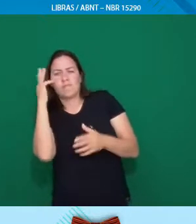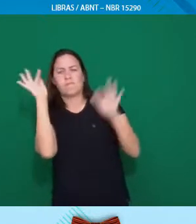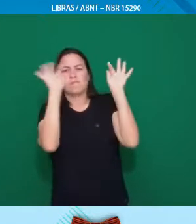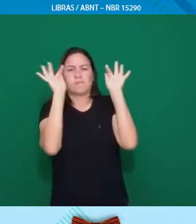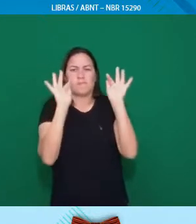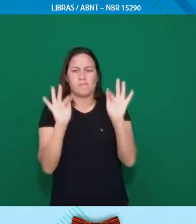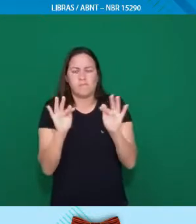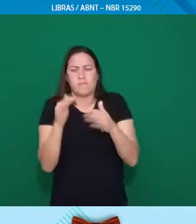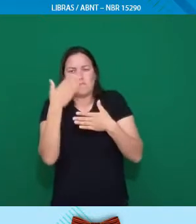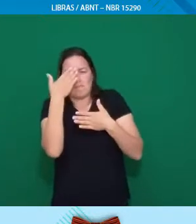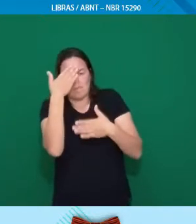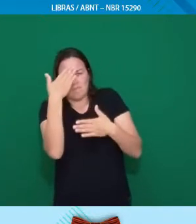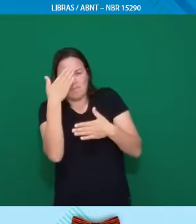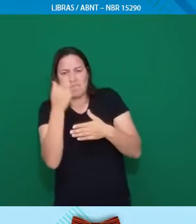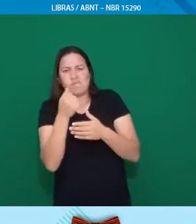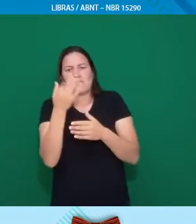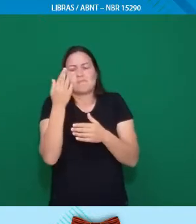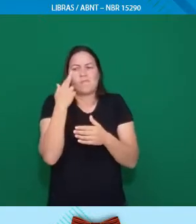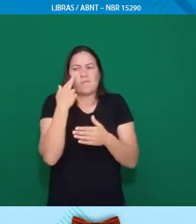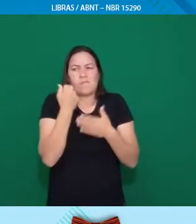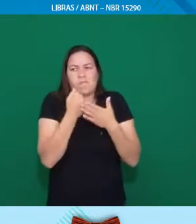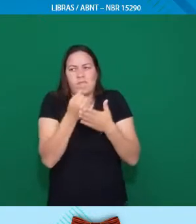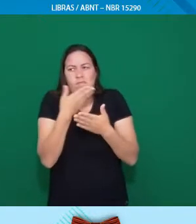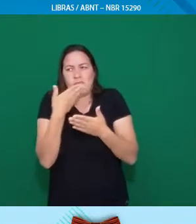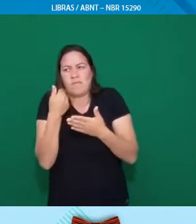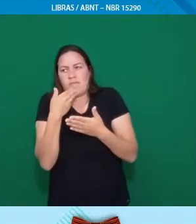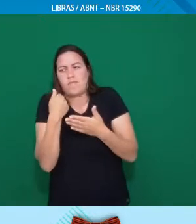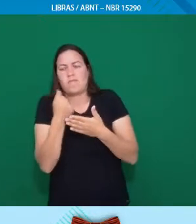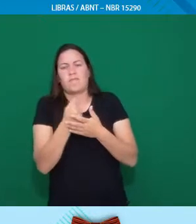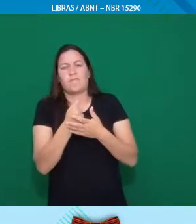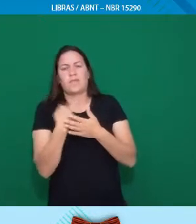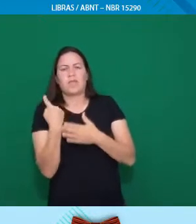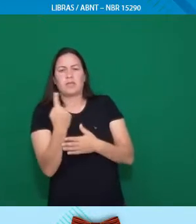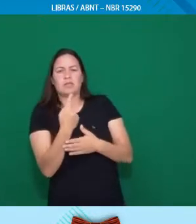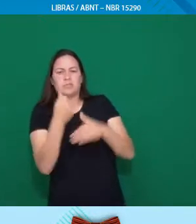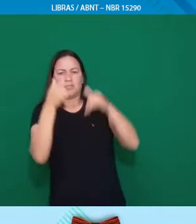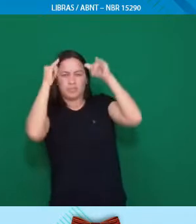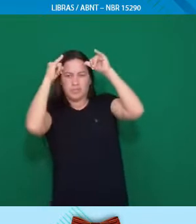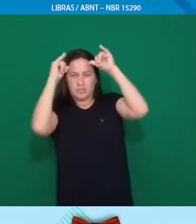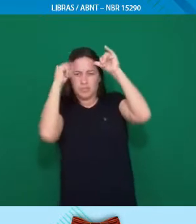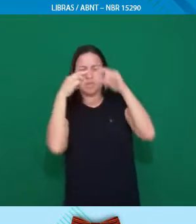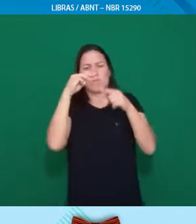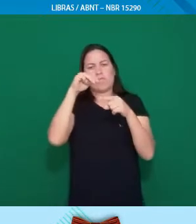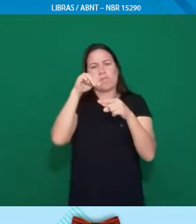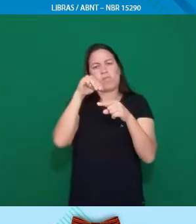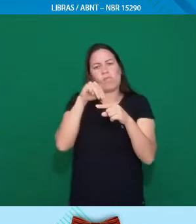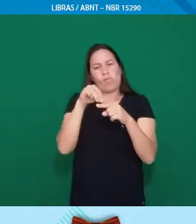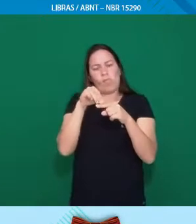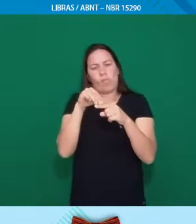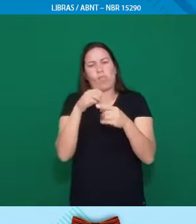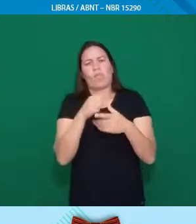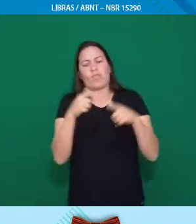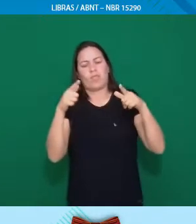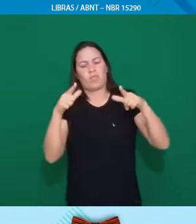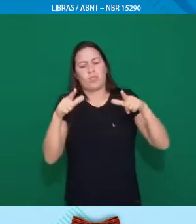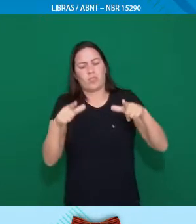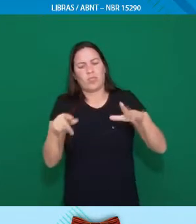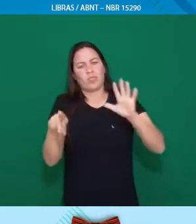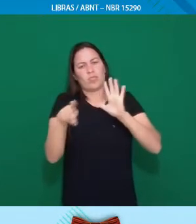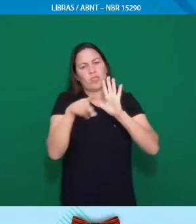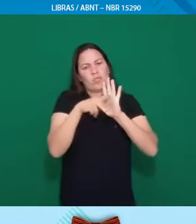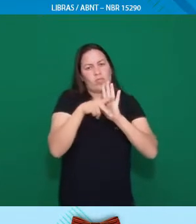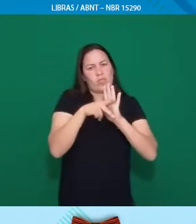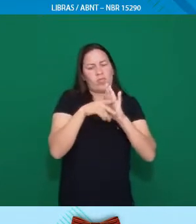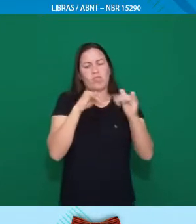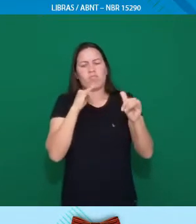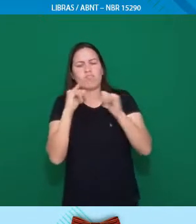isso o gráfico e com certeza ruim vai melhorar muito a genética do nosso município porque a gente vale vai estar